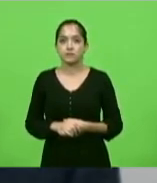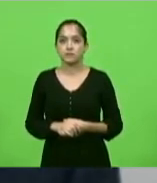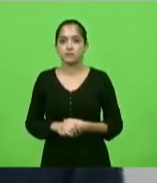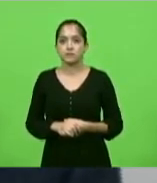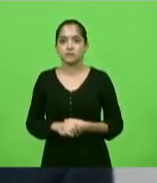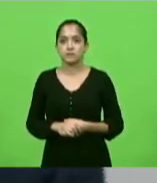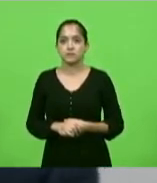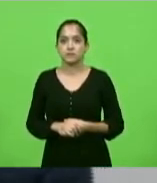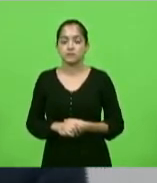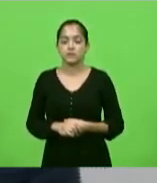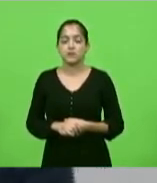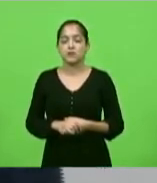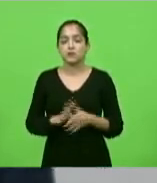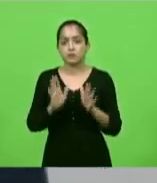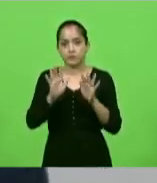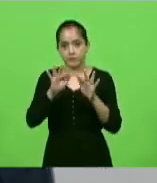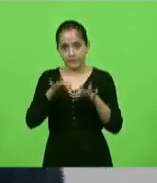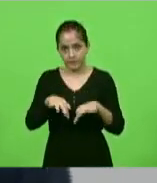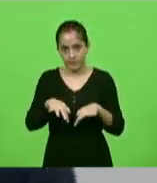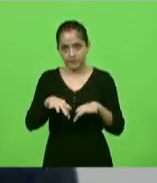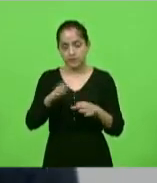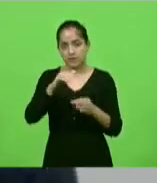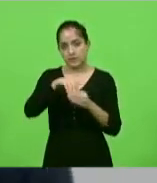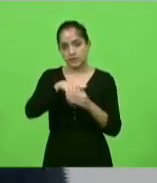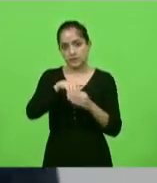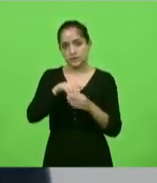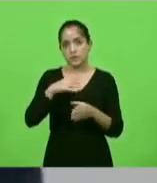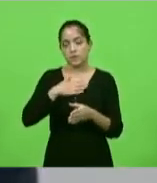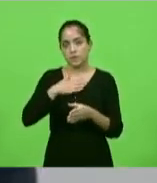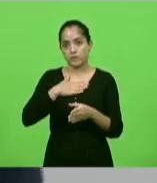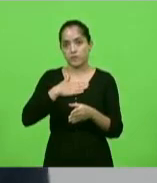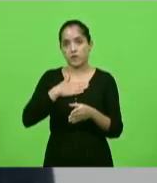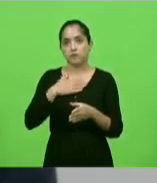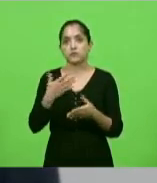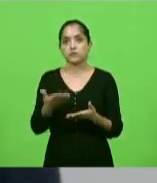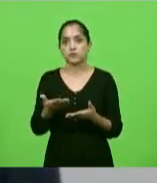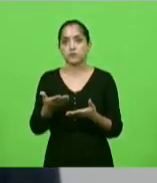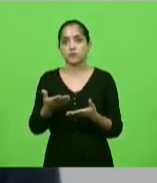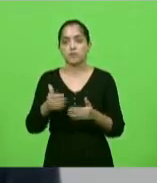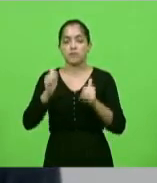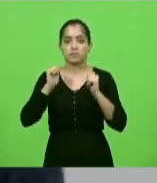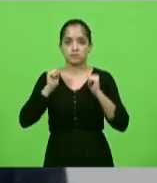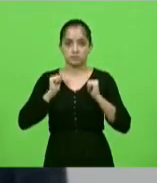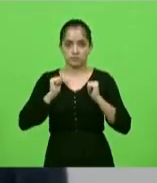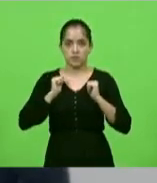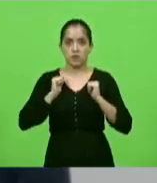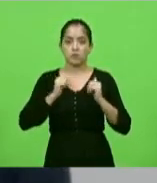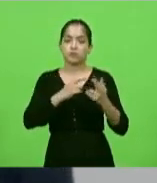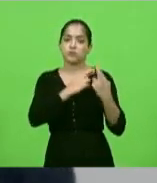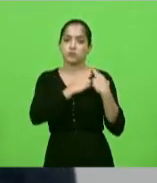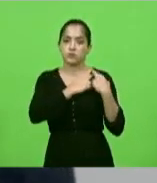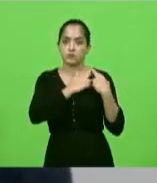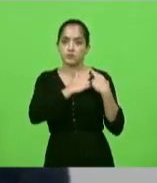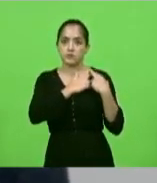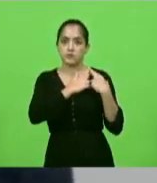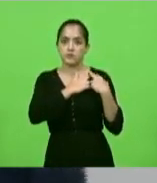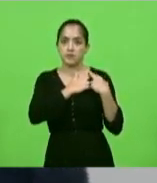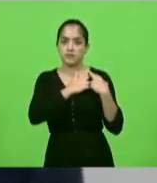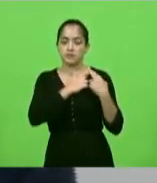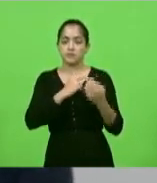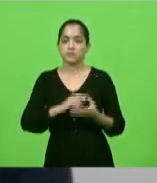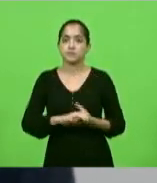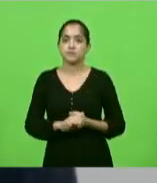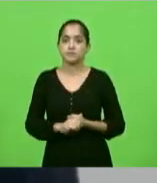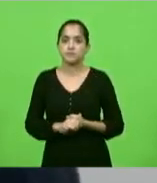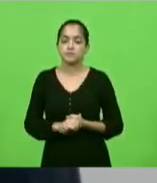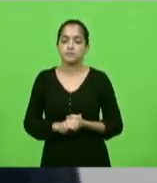Por fim, para finalizar o meu voto, trato da omissão de responsabilizar os